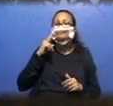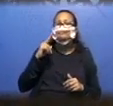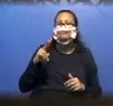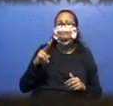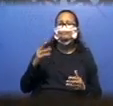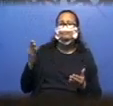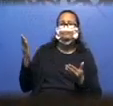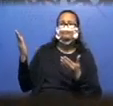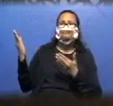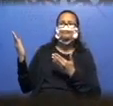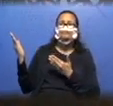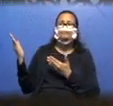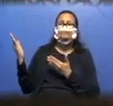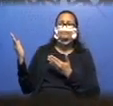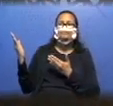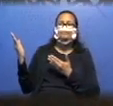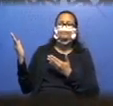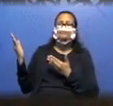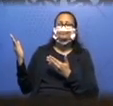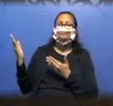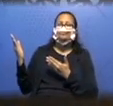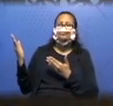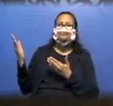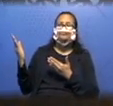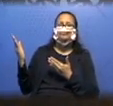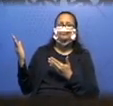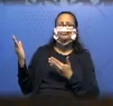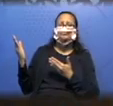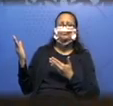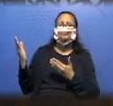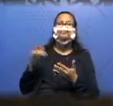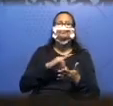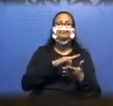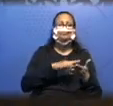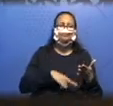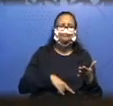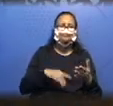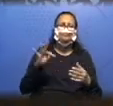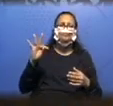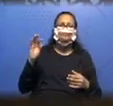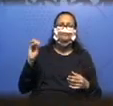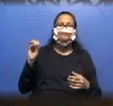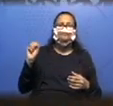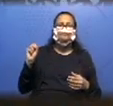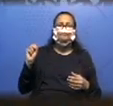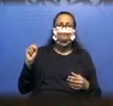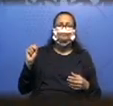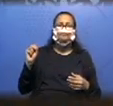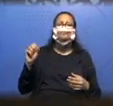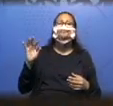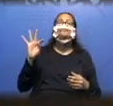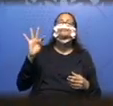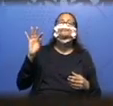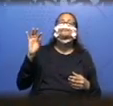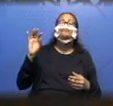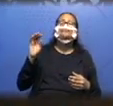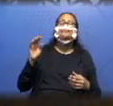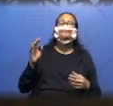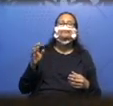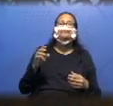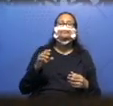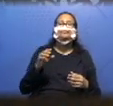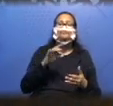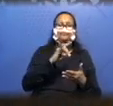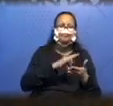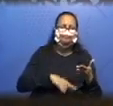proposta da Espanha. Olha onde ia passar essa linha imaginária, o Tratado de Tordesilhas, né?